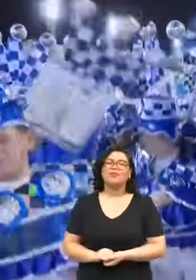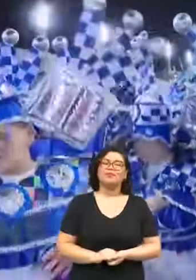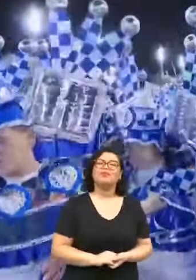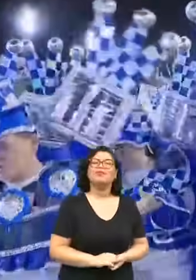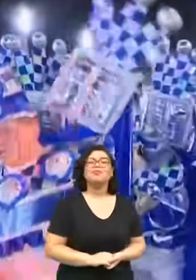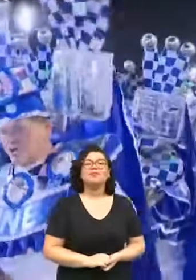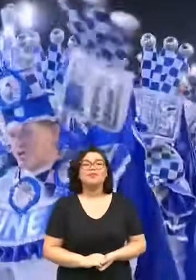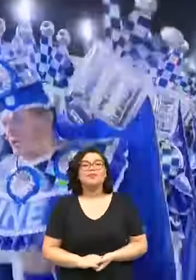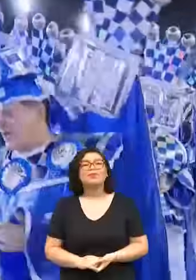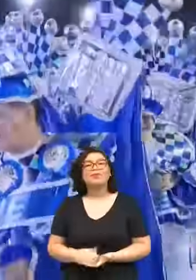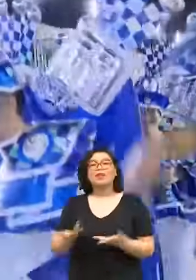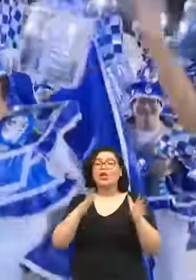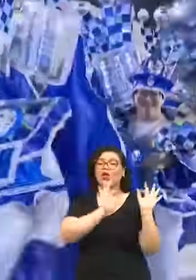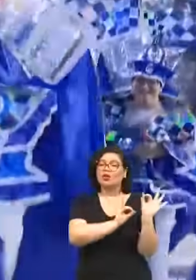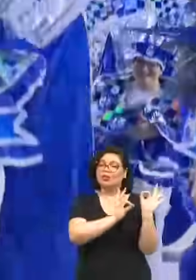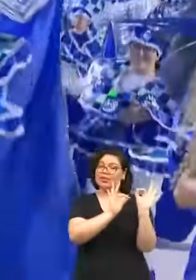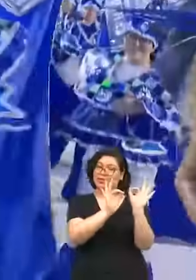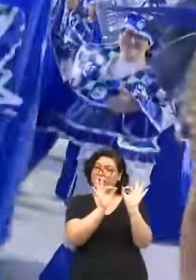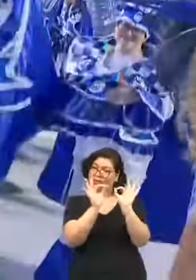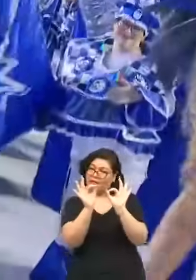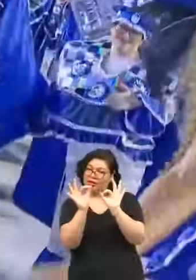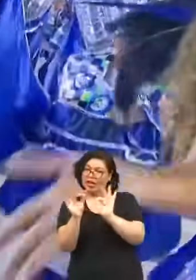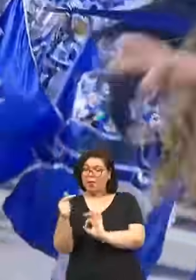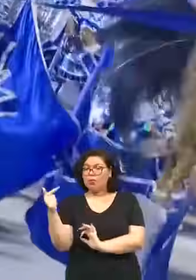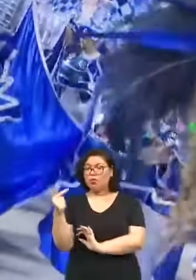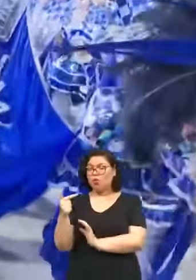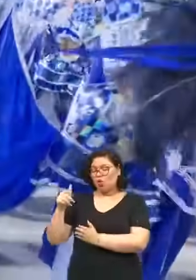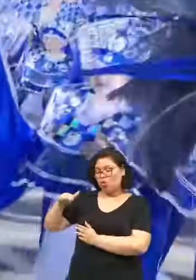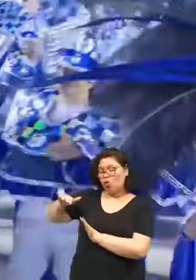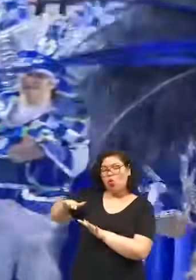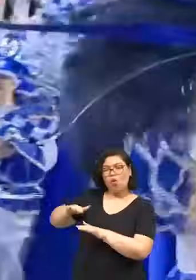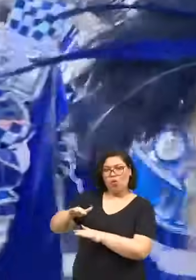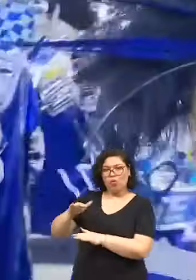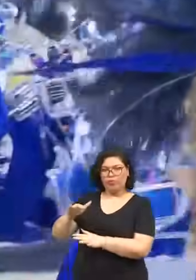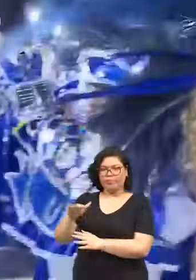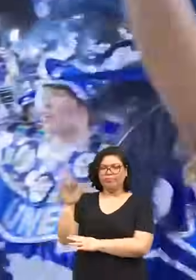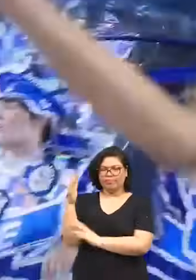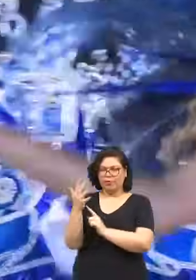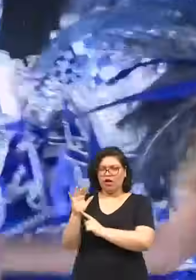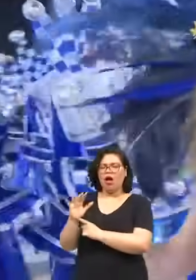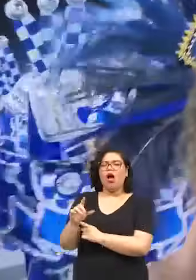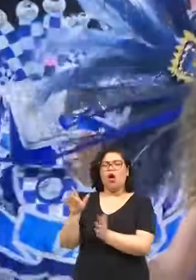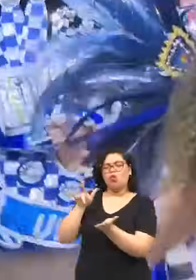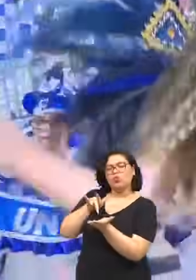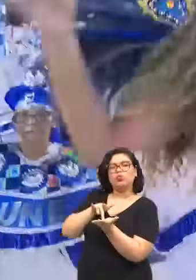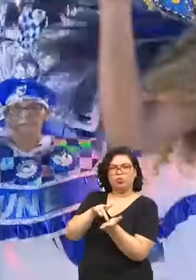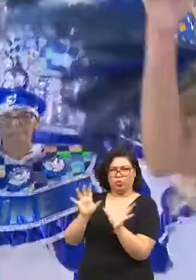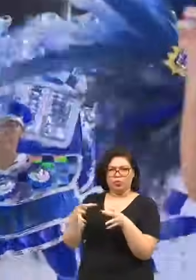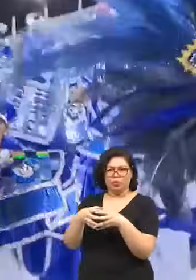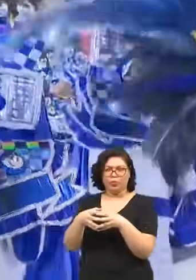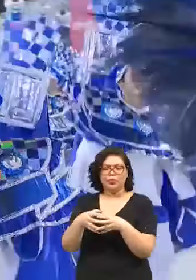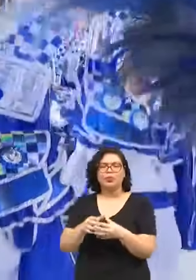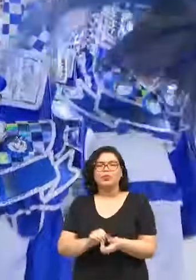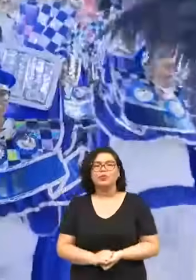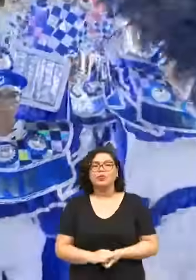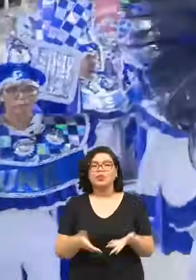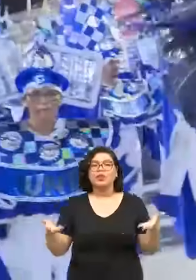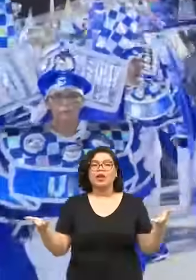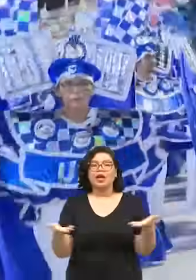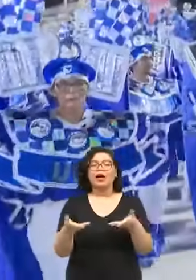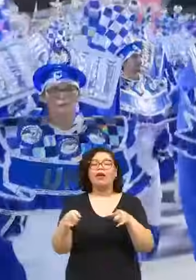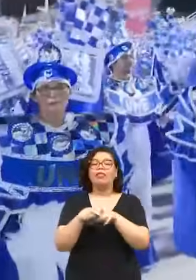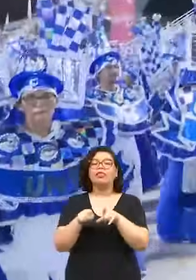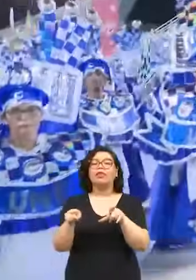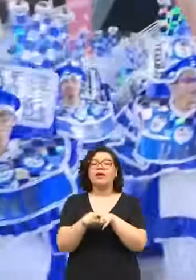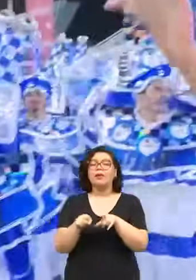E a gente acompanhou agora há pouco o segundo carro alegórico da Andanças de Ciganos. E agora também a gente